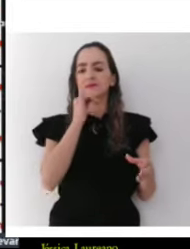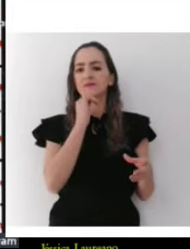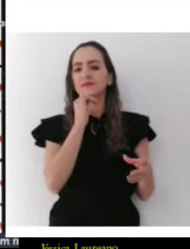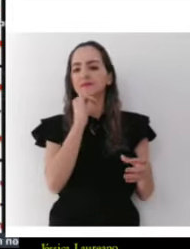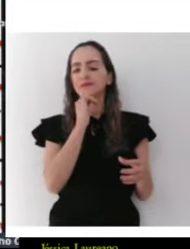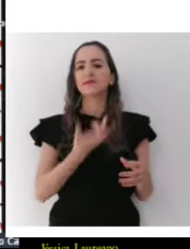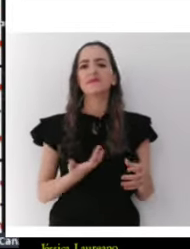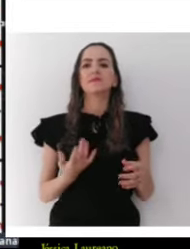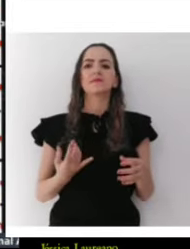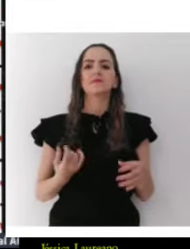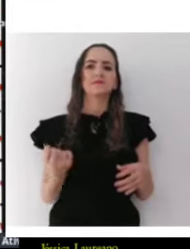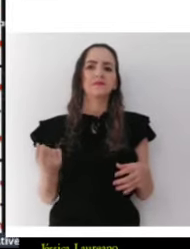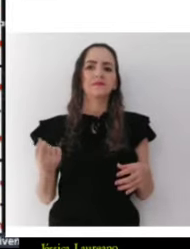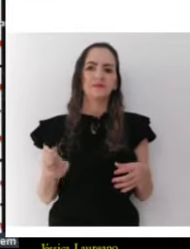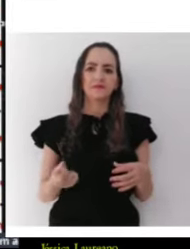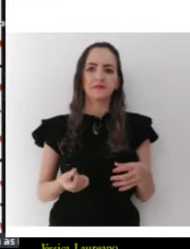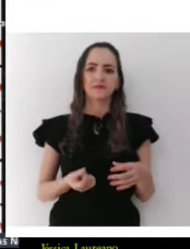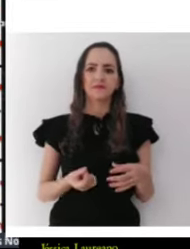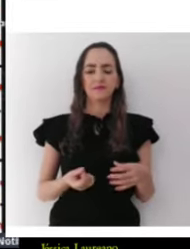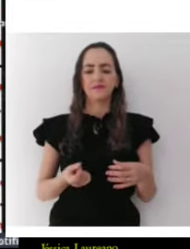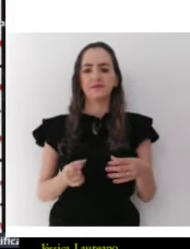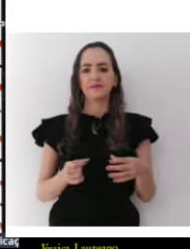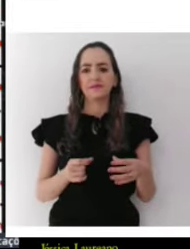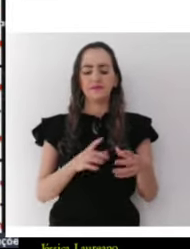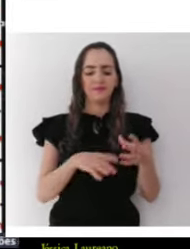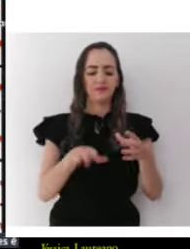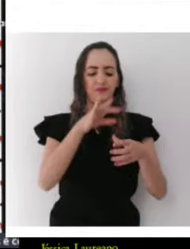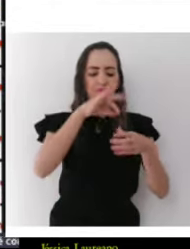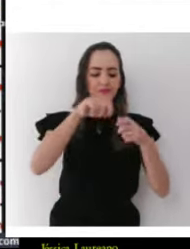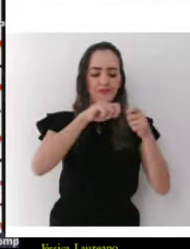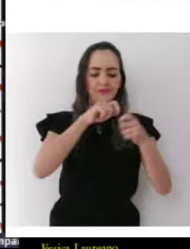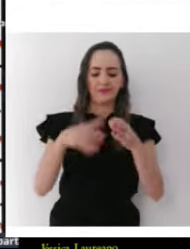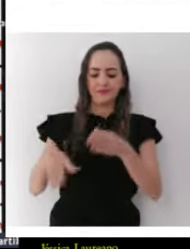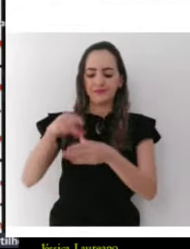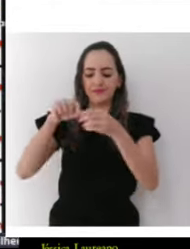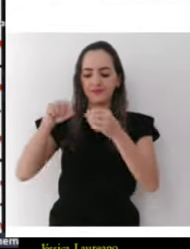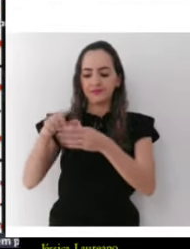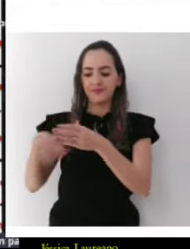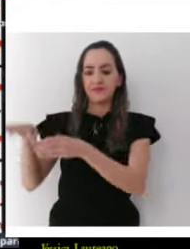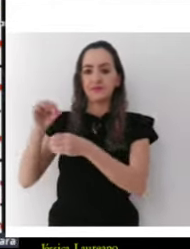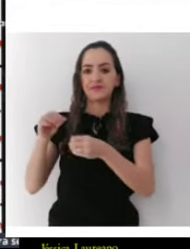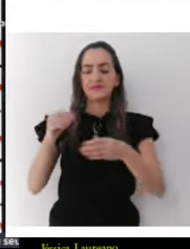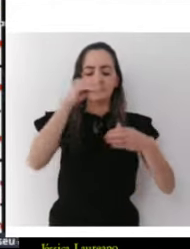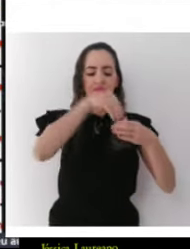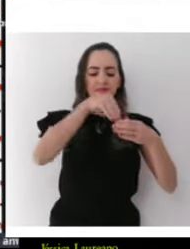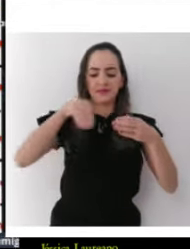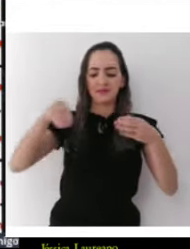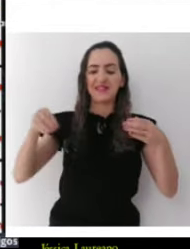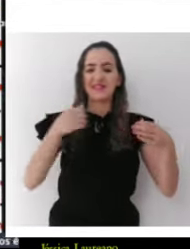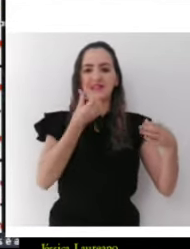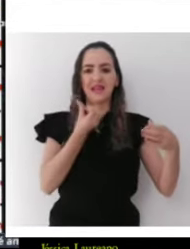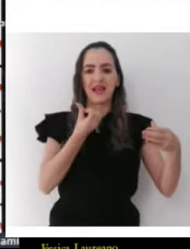ao perguntarmos quantos sacos de 6 unidades podemos formar com 132